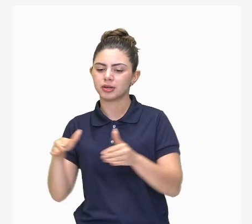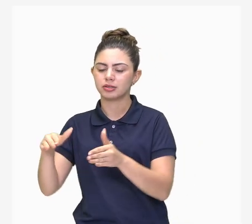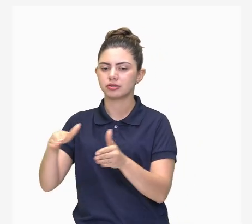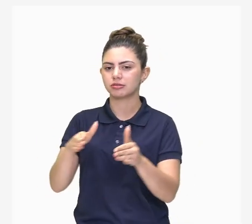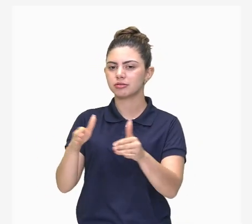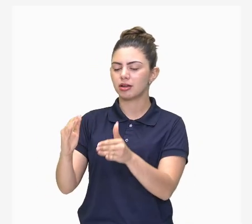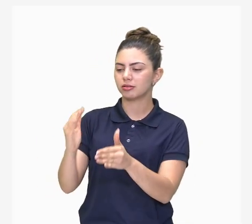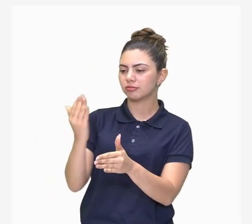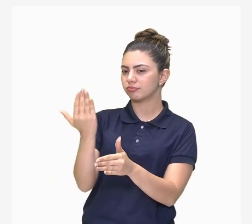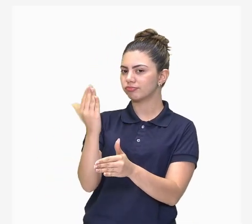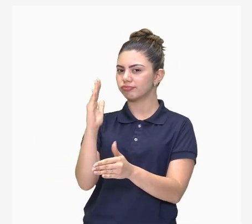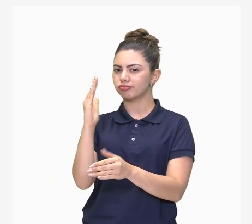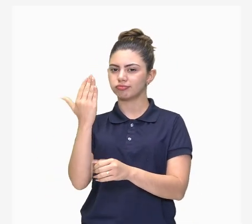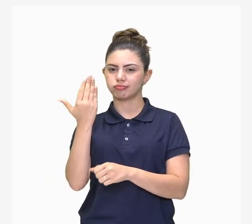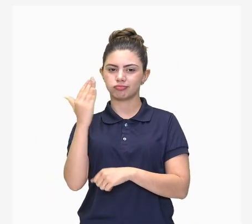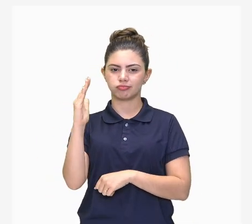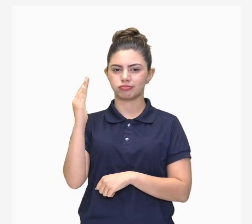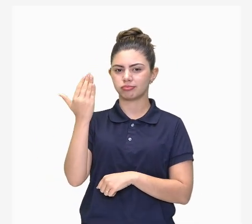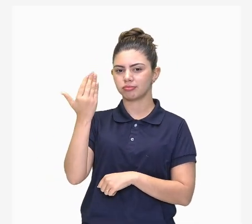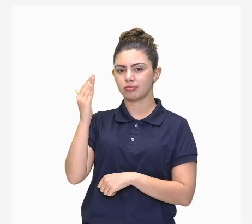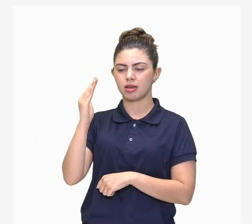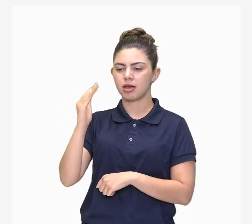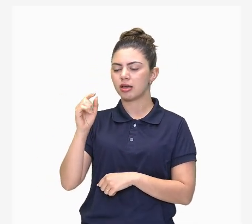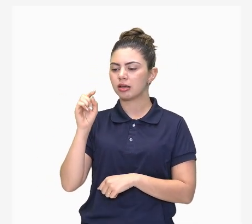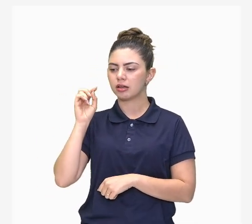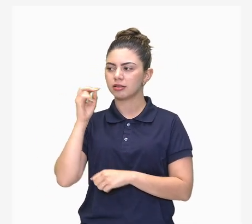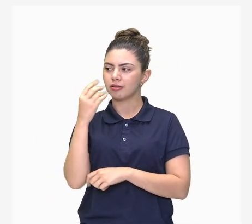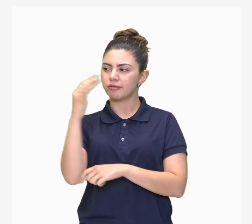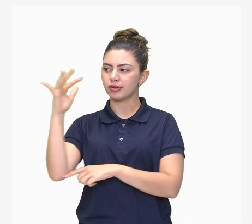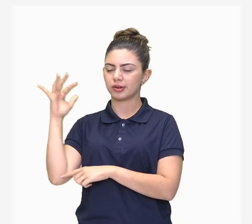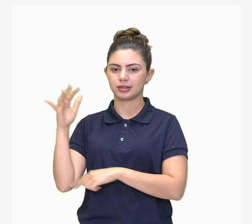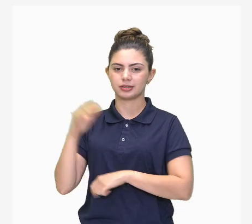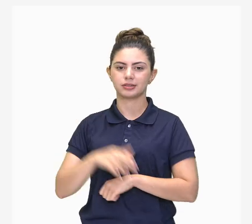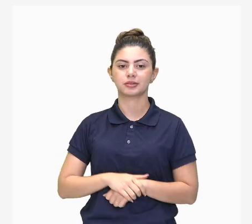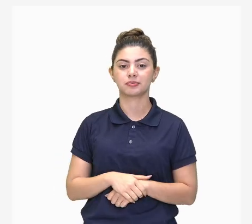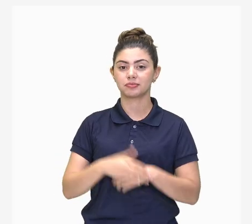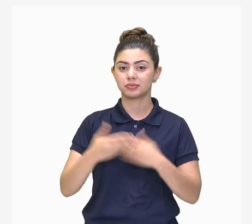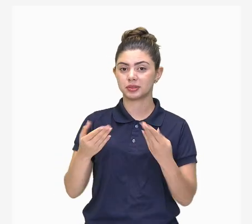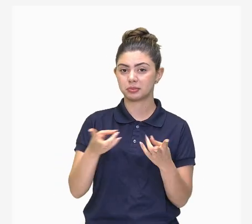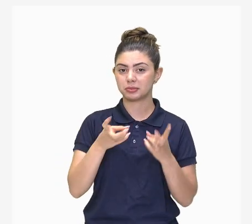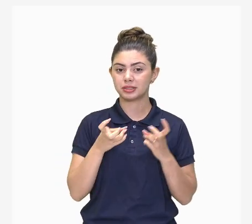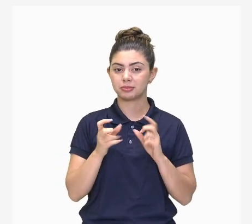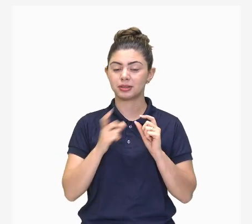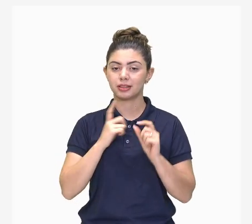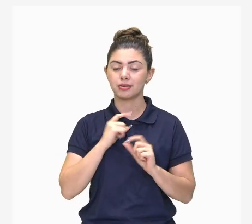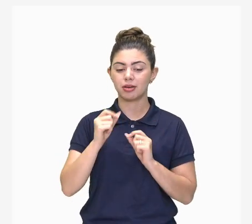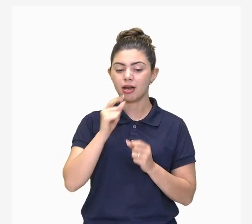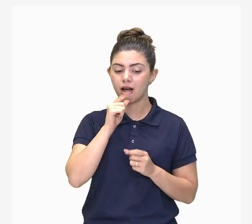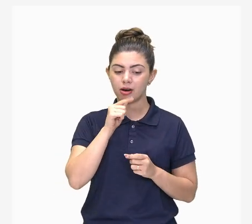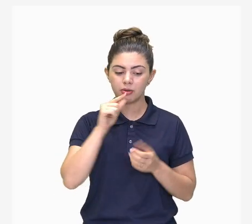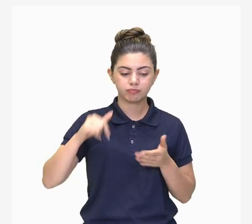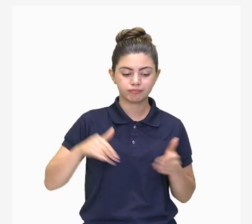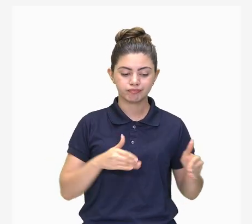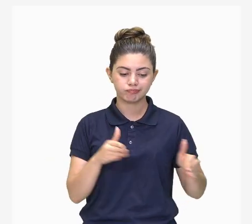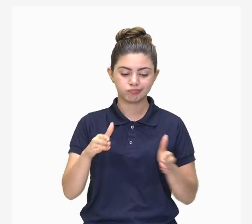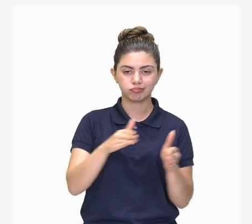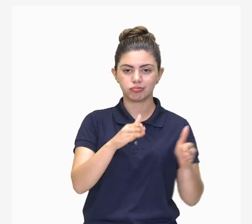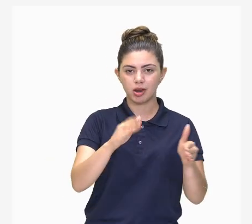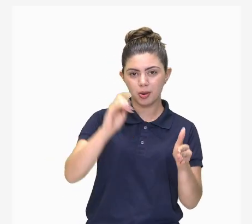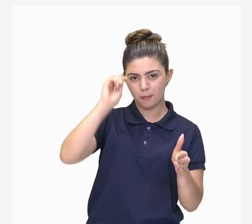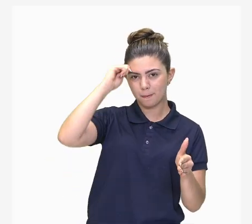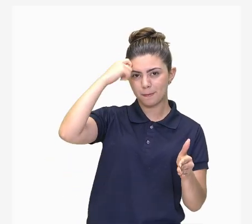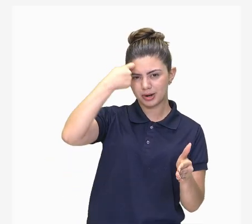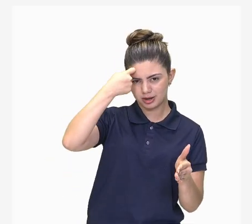perde na imensidão da floresta. Então, nós temos as águas do Rio Negro sendo comparadas